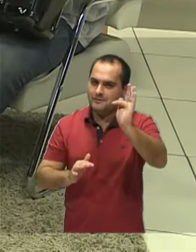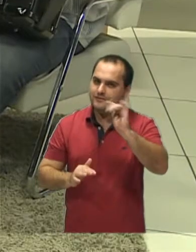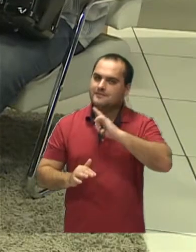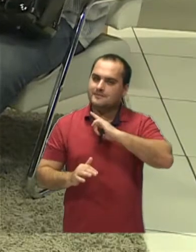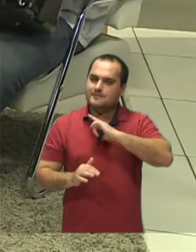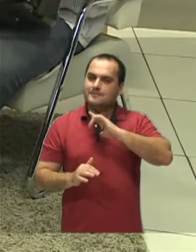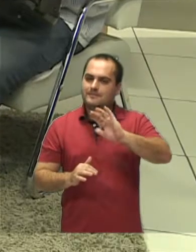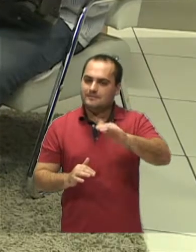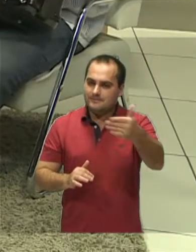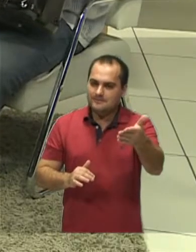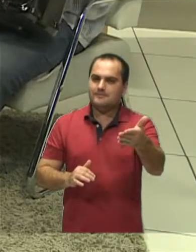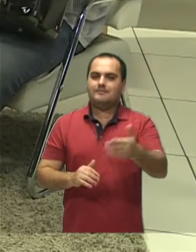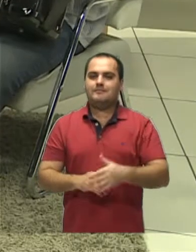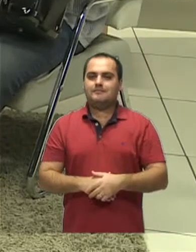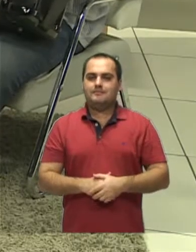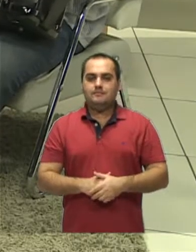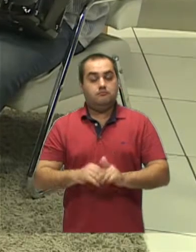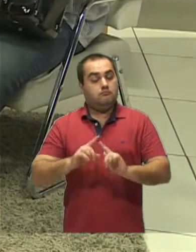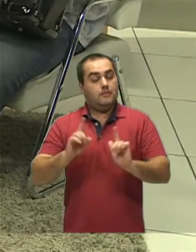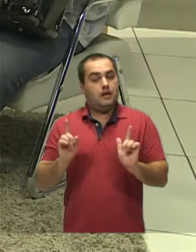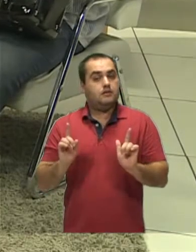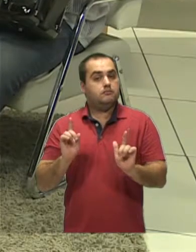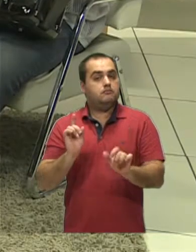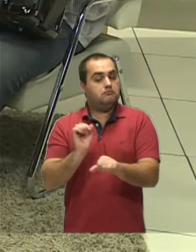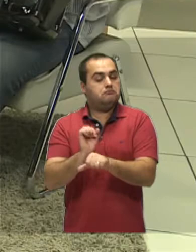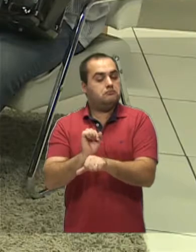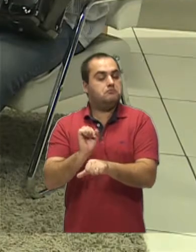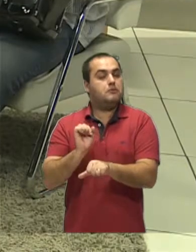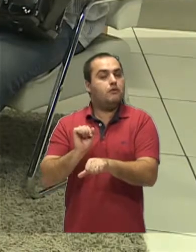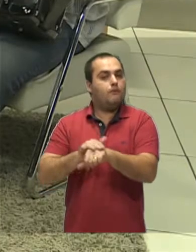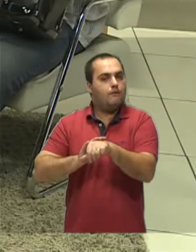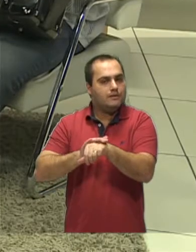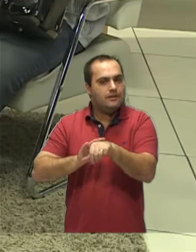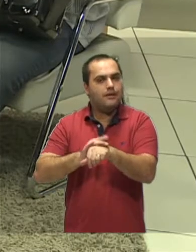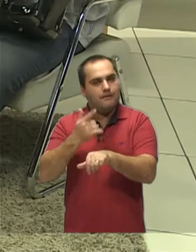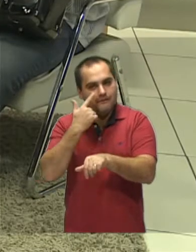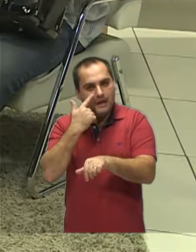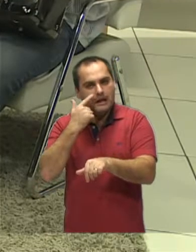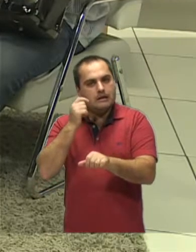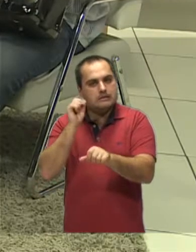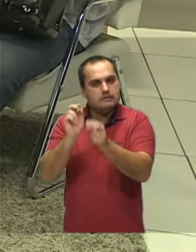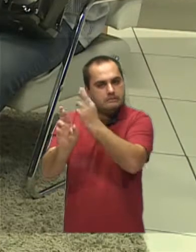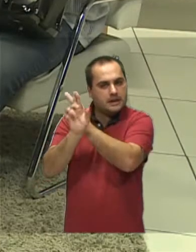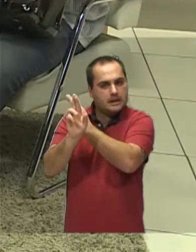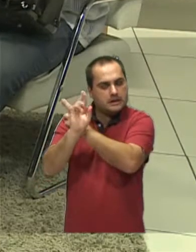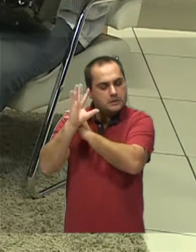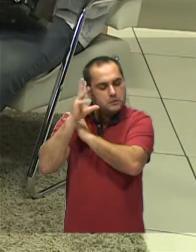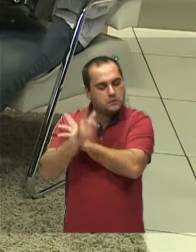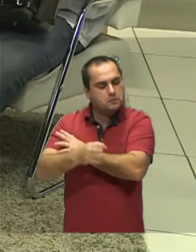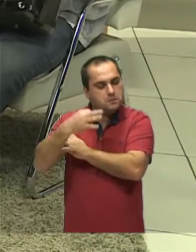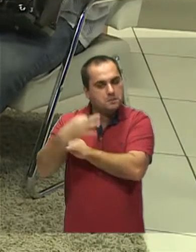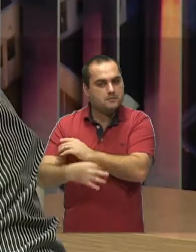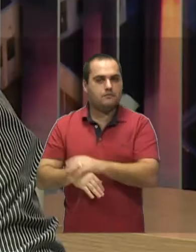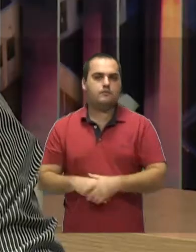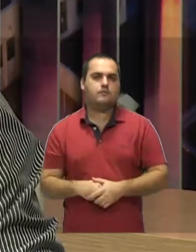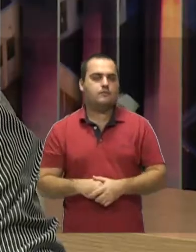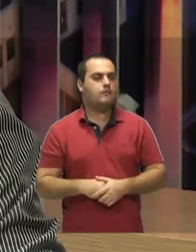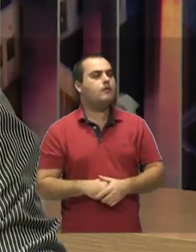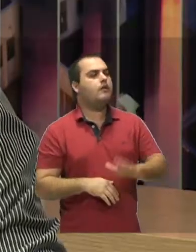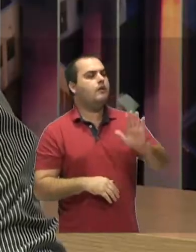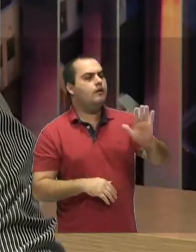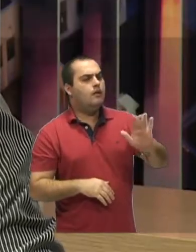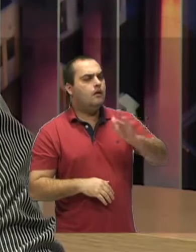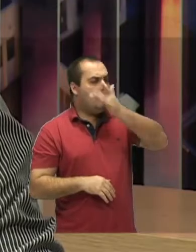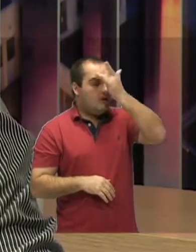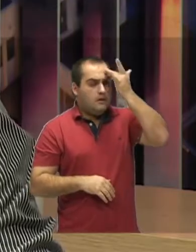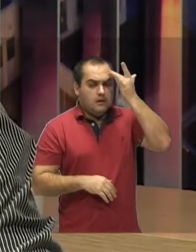o próximo da lista. Mas estamos ainda conversando, vamos esperar que dê tudo certo. Bruno, e a relação com quem aprecia o seu